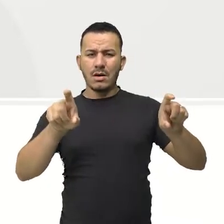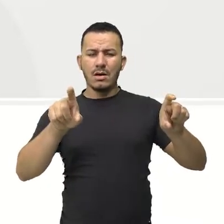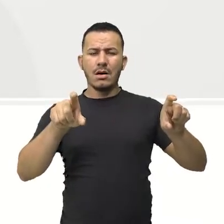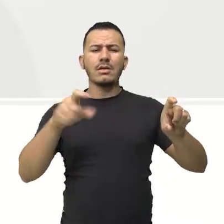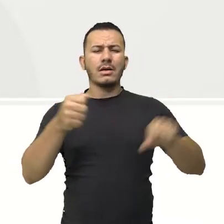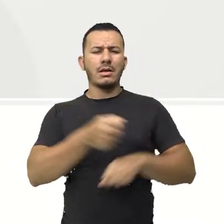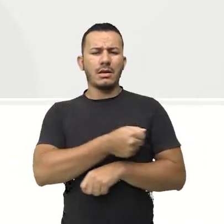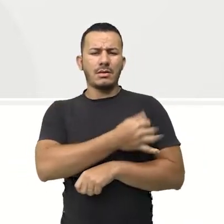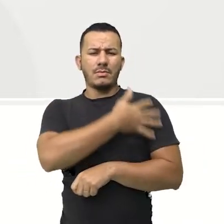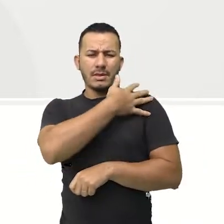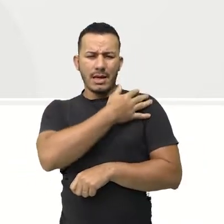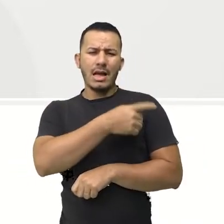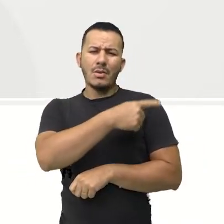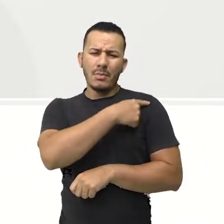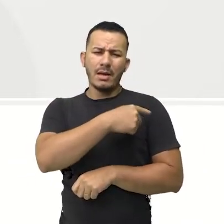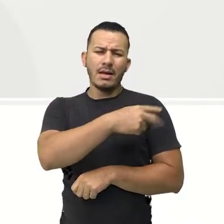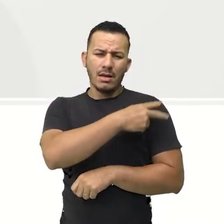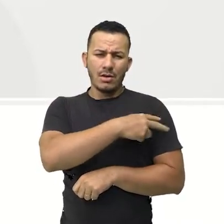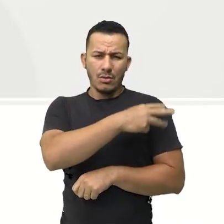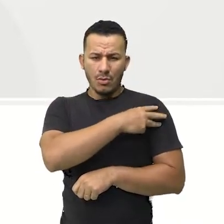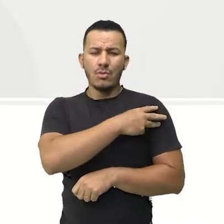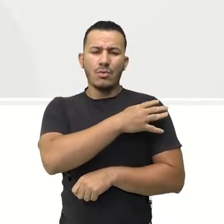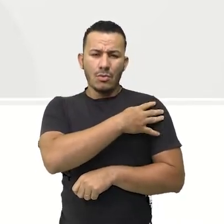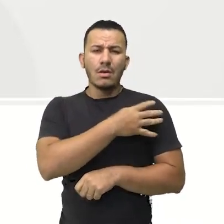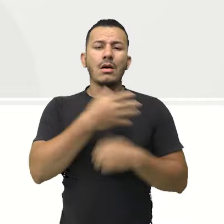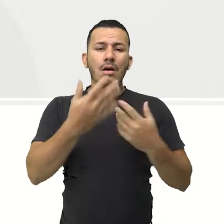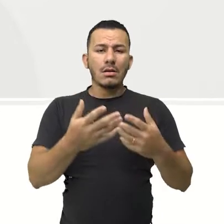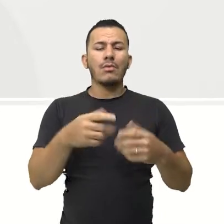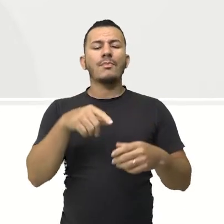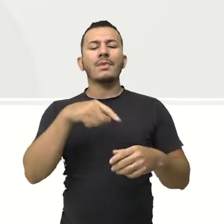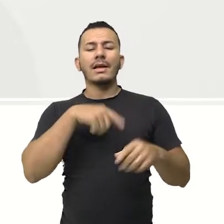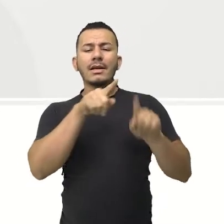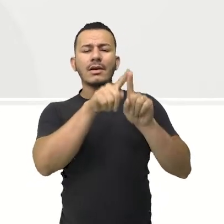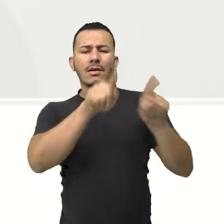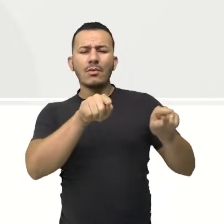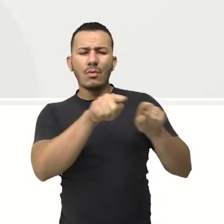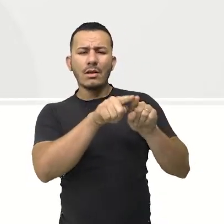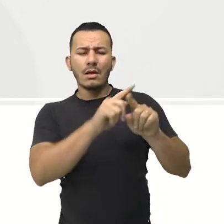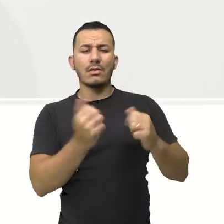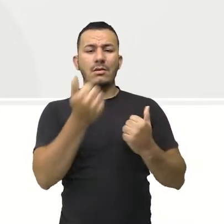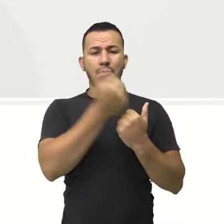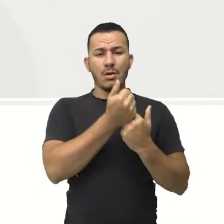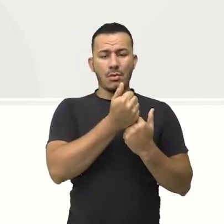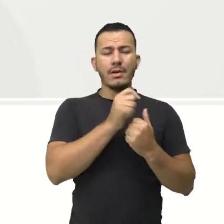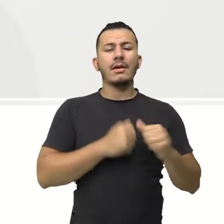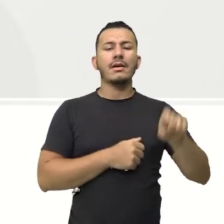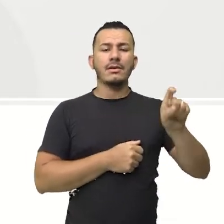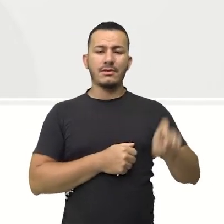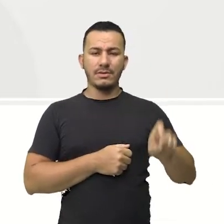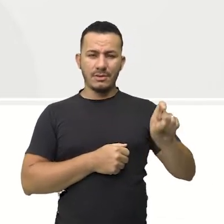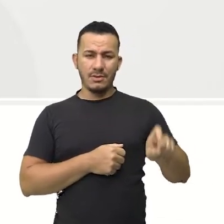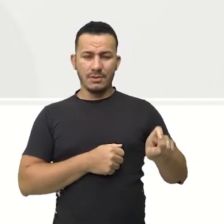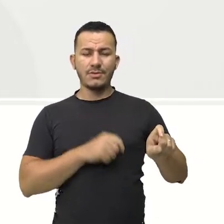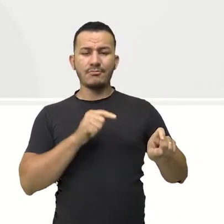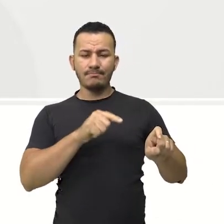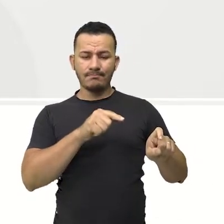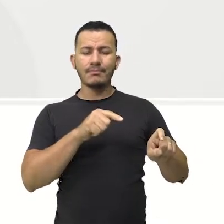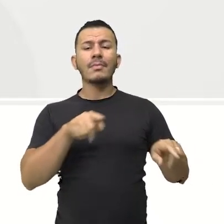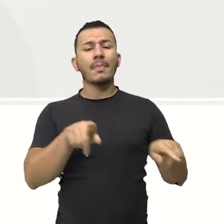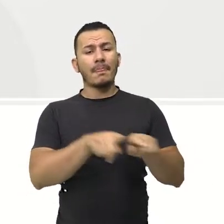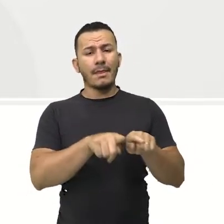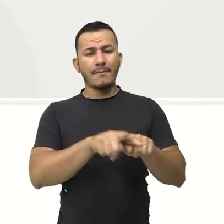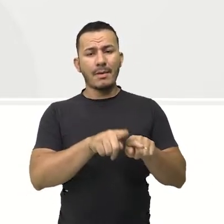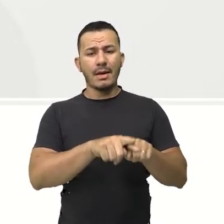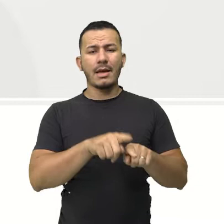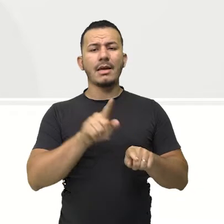séries iniciais, né, substituímos o quadradinho pelo x, que agora a gente chama de variável, que